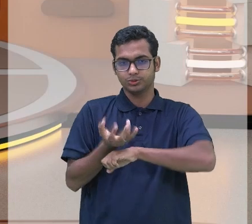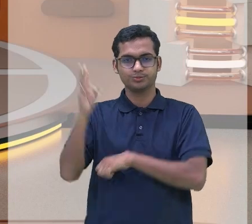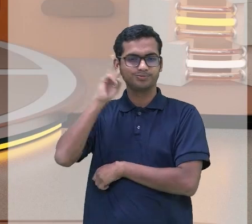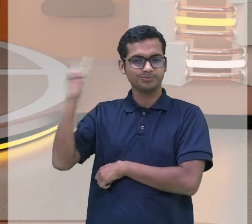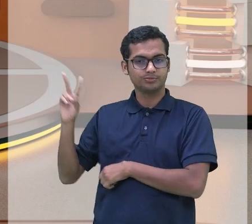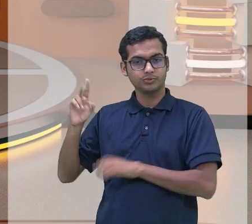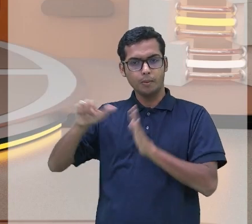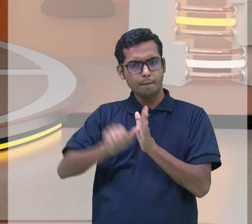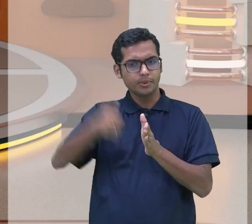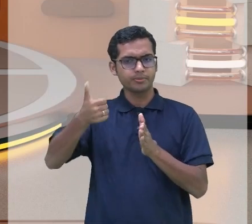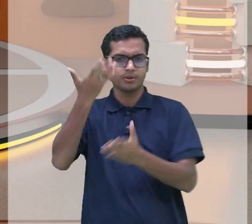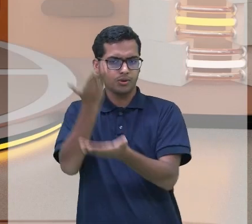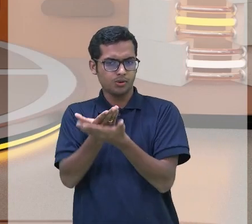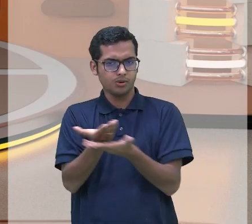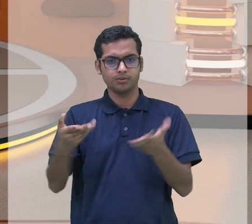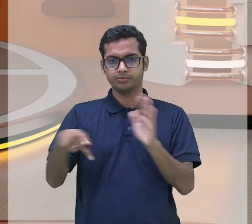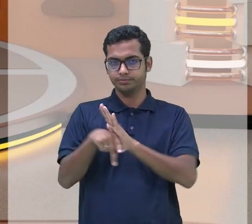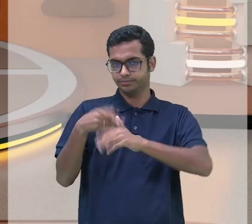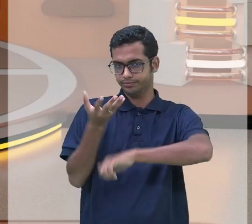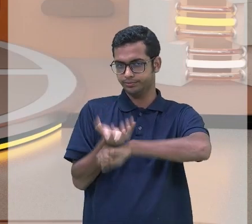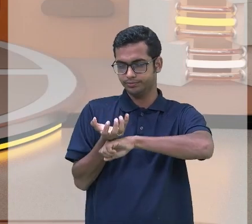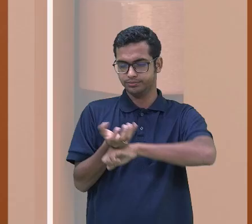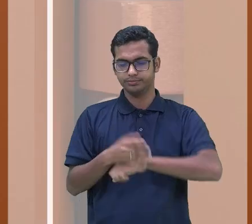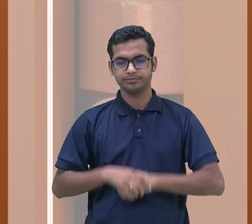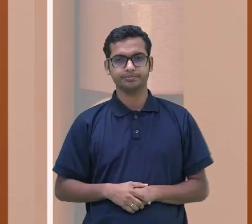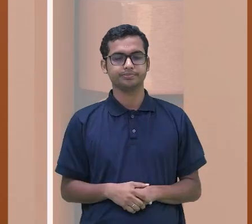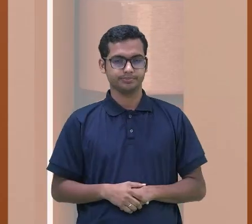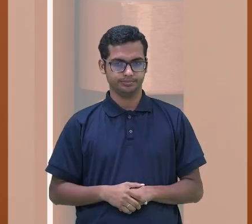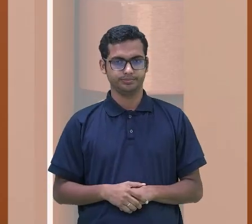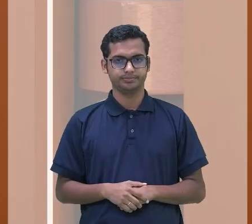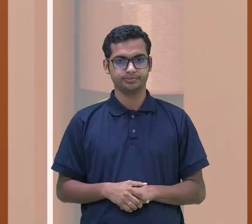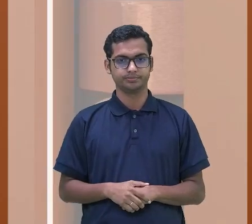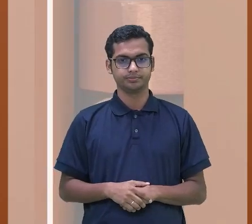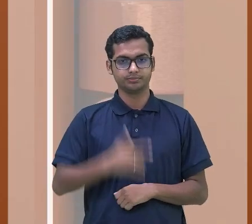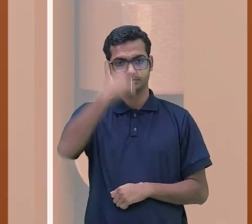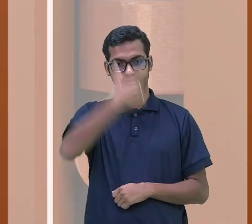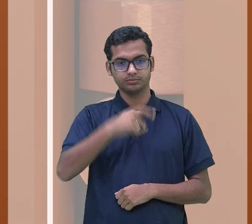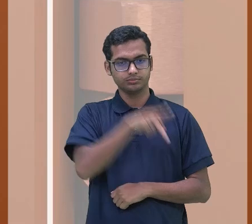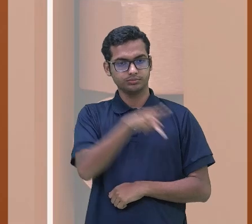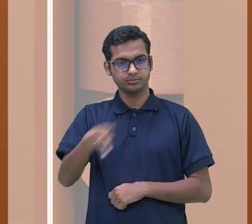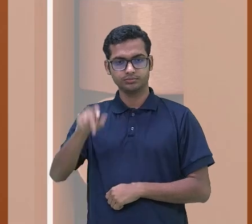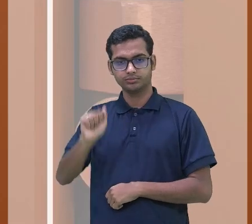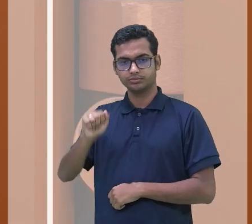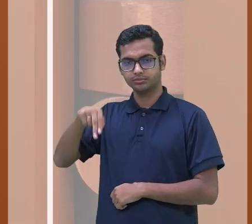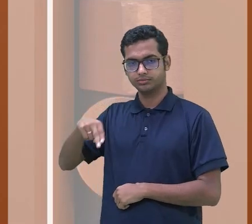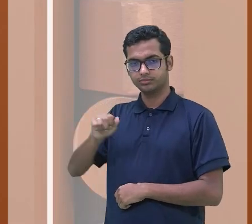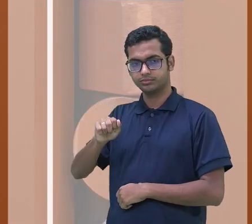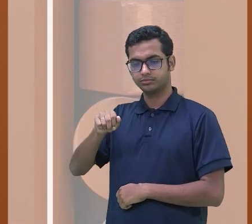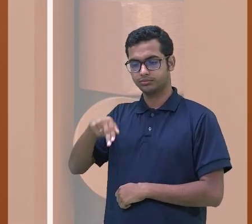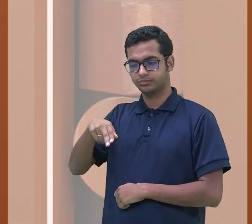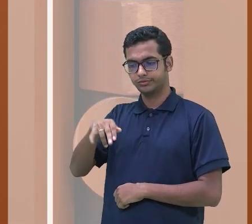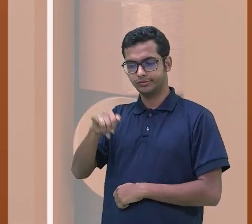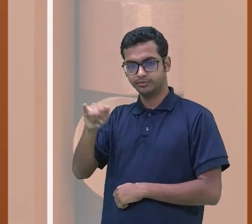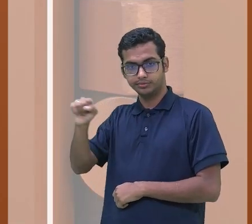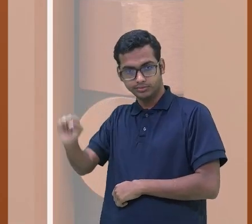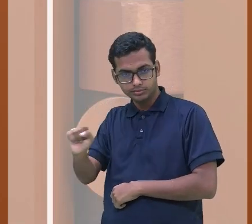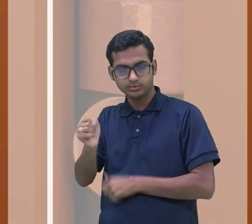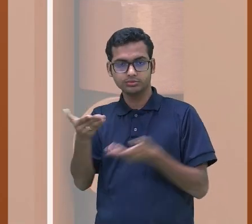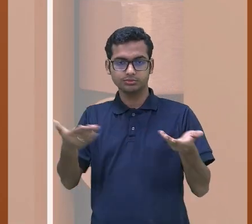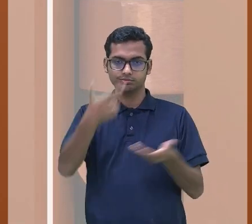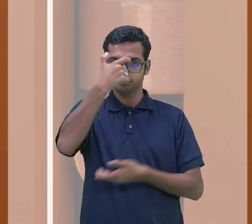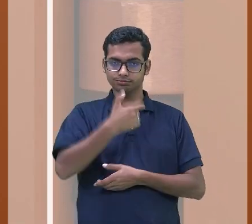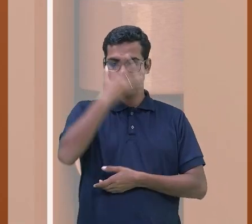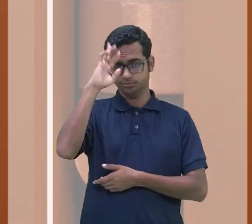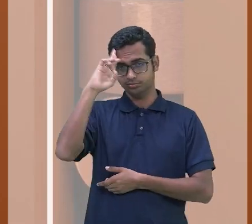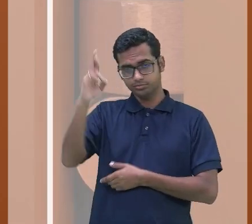nossa primeira aula de história. Eu sou o professor Ananias Carvalho, serei o seu anfitrião nessa nossa